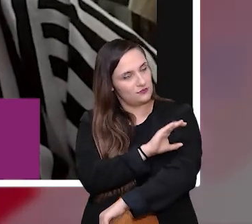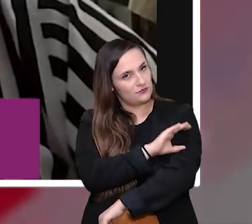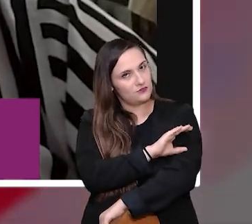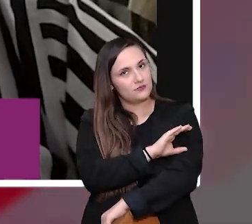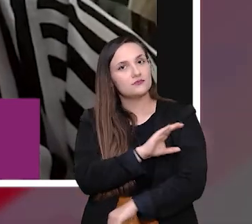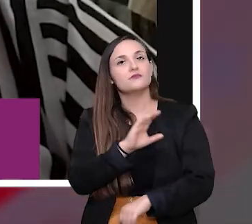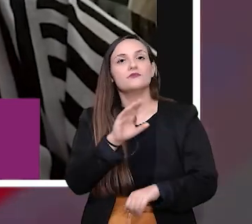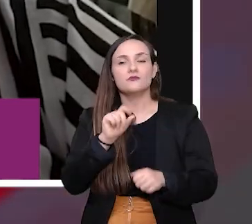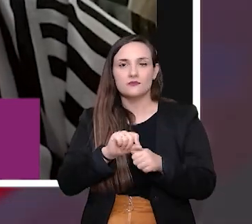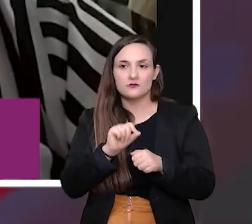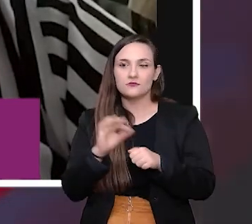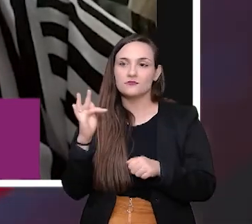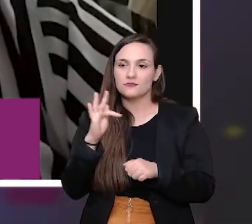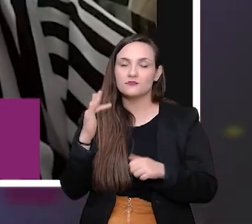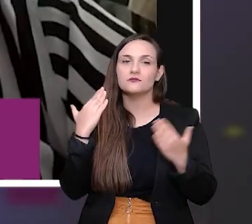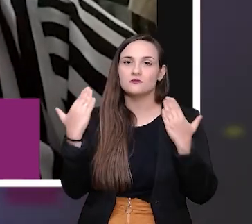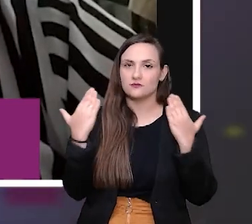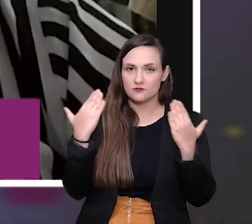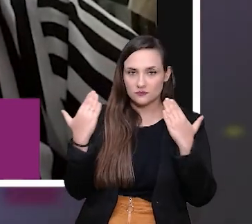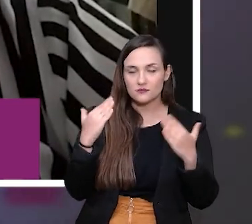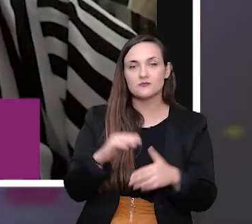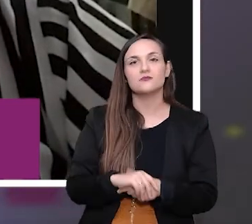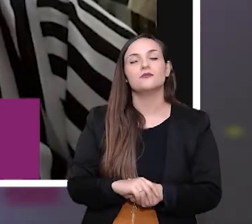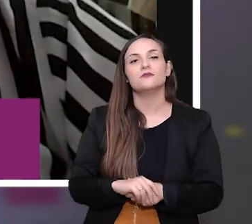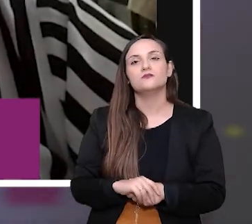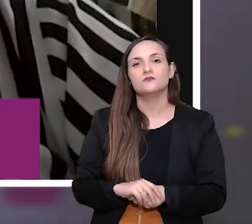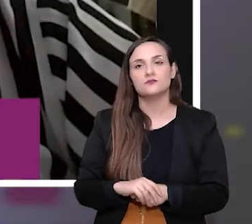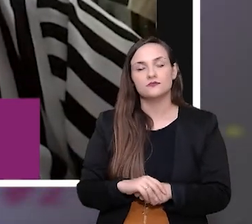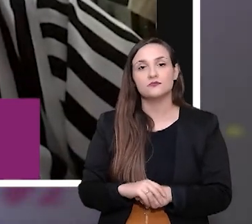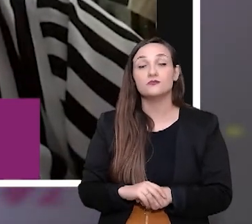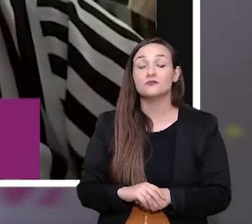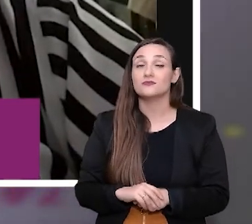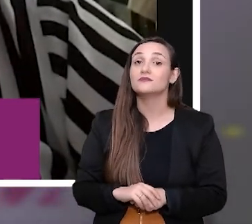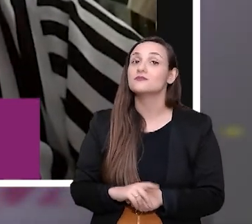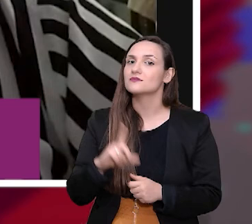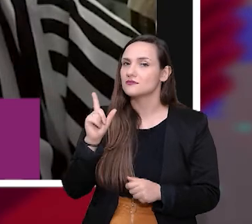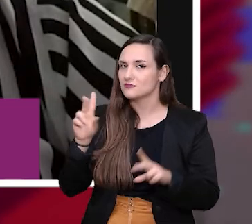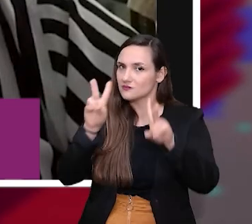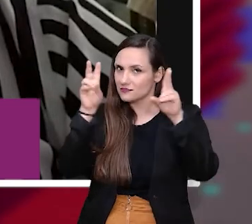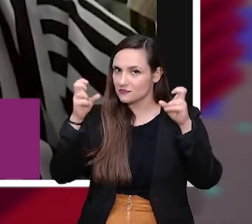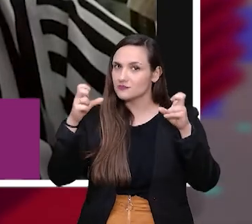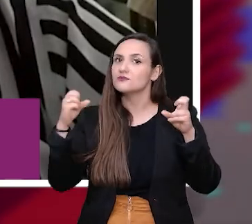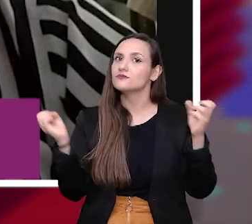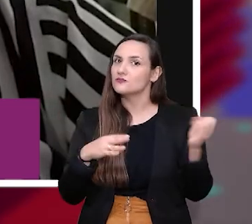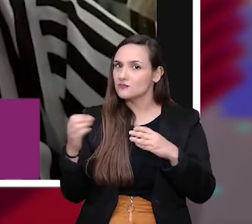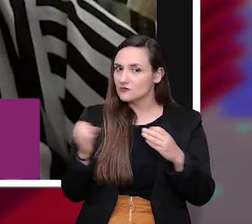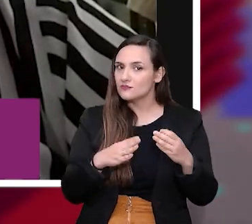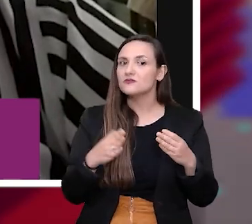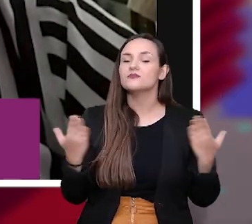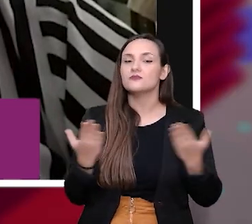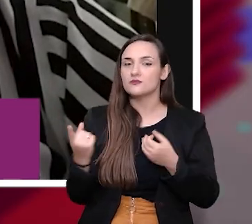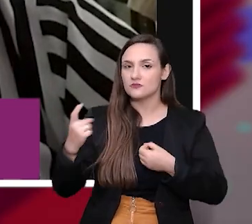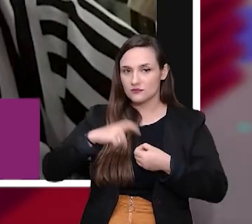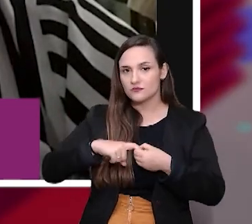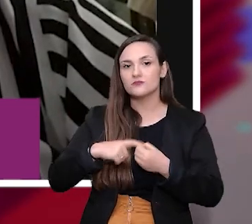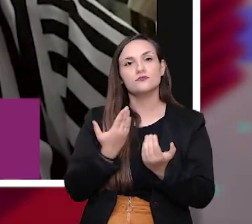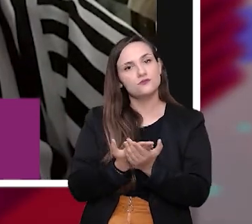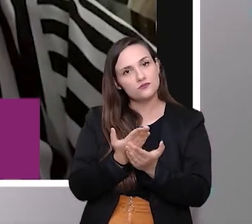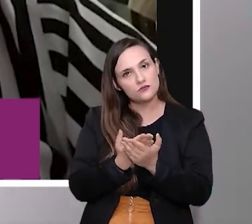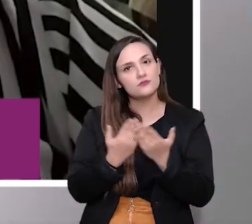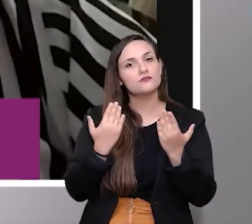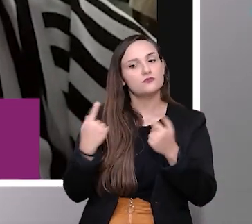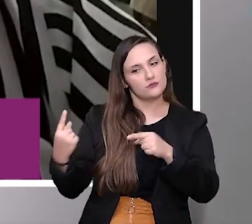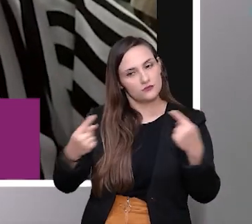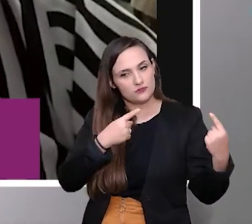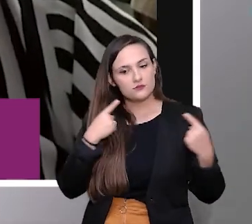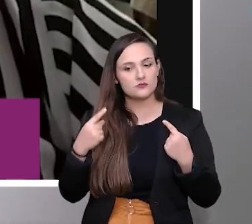de psicologia da faculdade Insted, falando com a gente sobre um tema bastante atual e que voltou a ser discutido, voltou a ser estudado